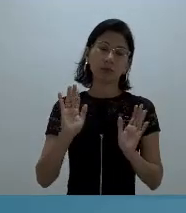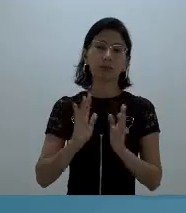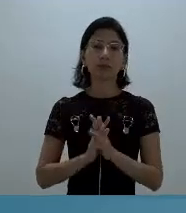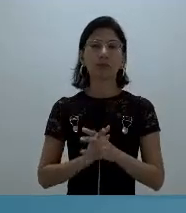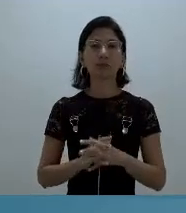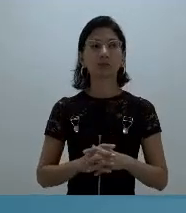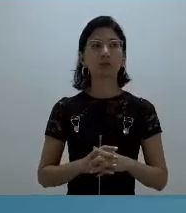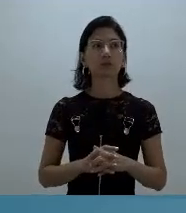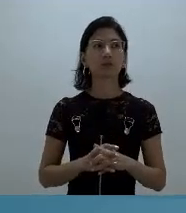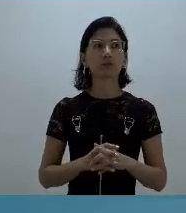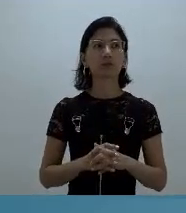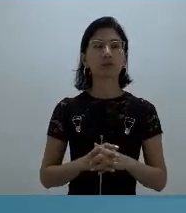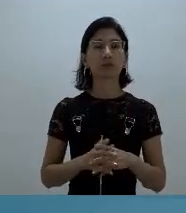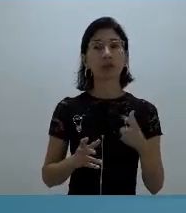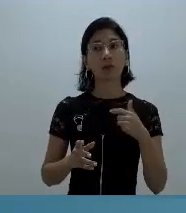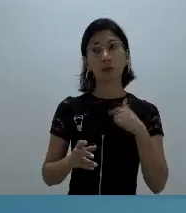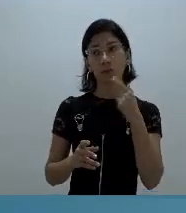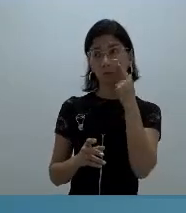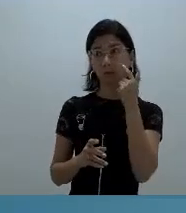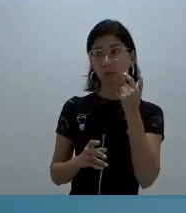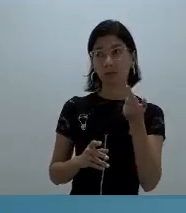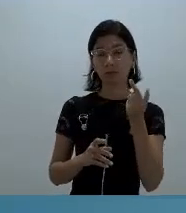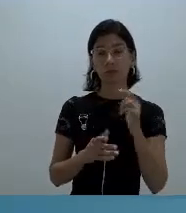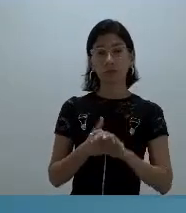eu posso ouvir o quê?